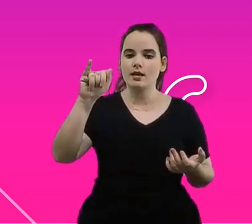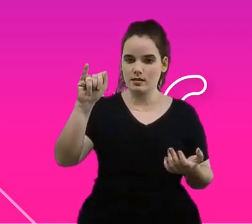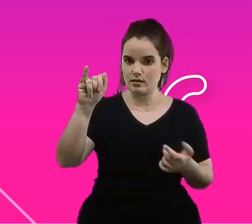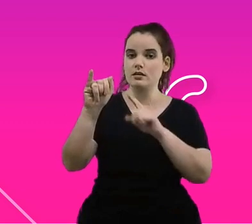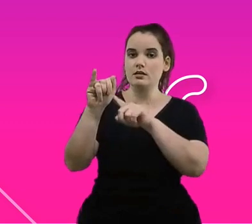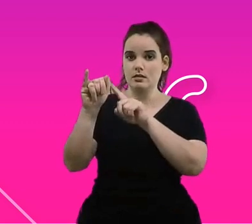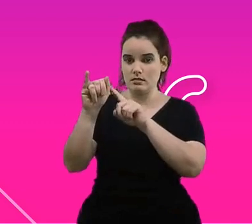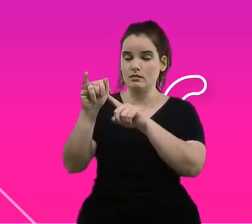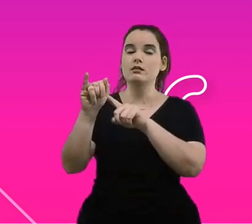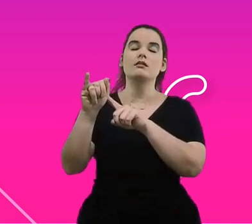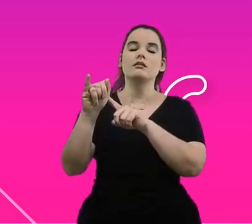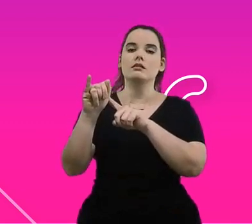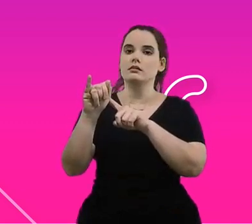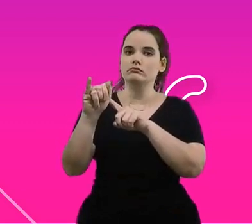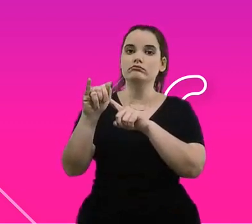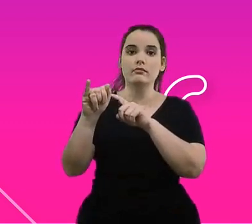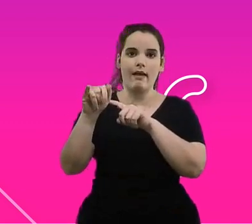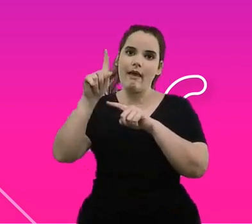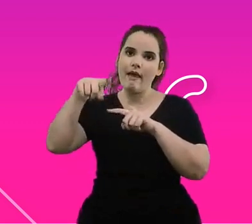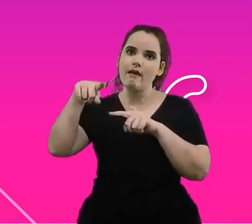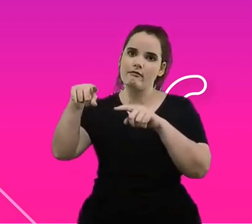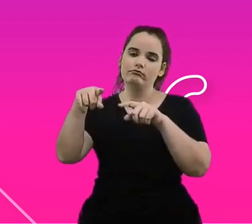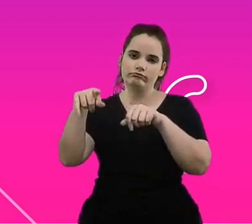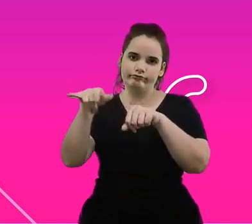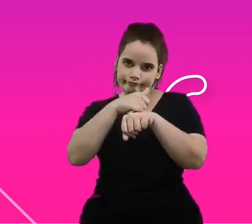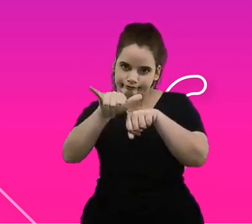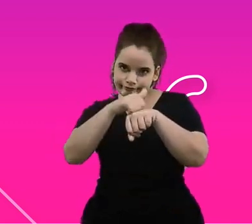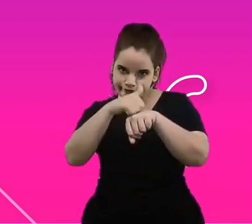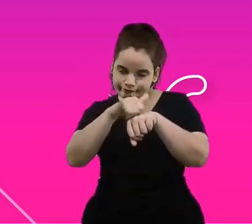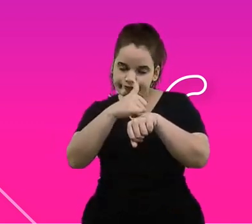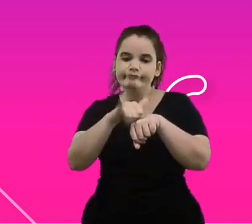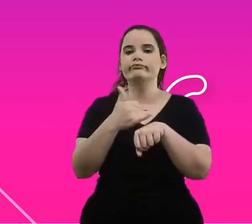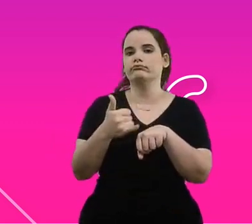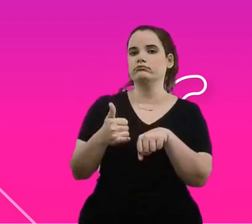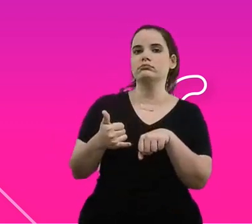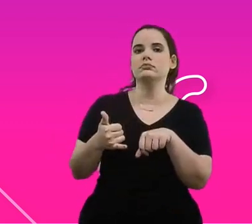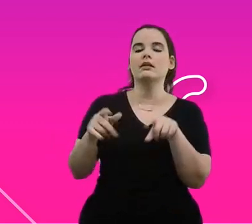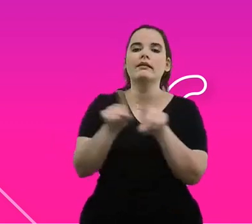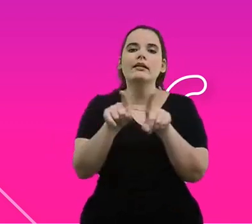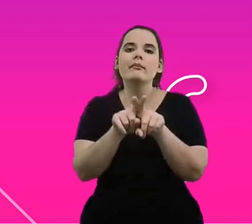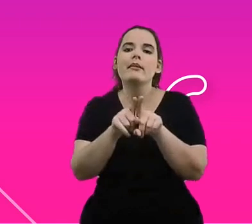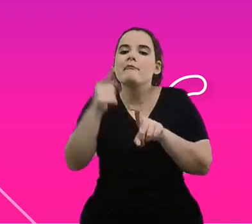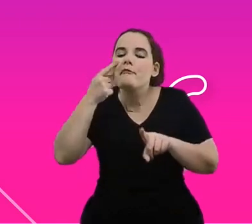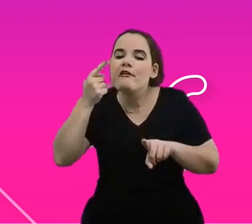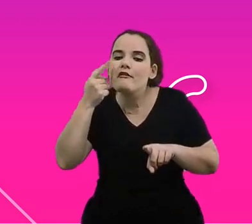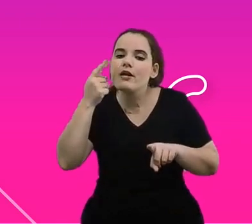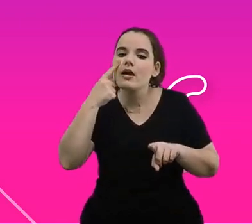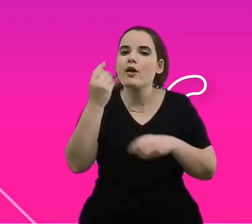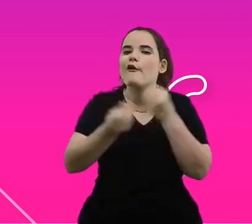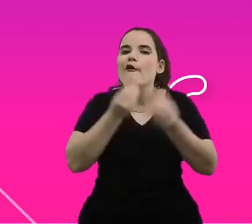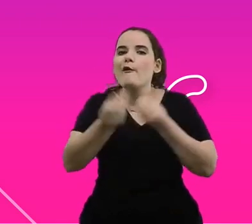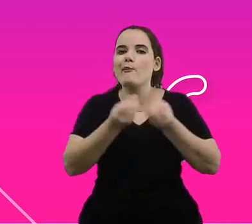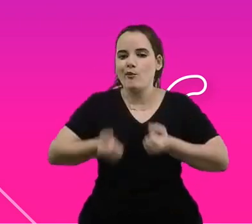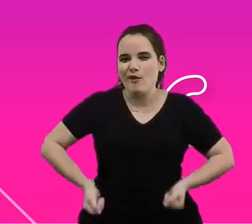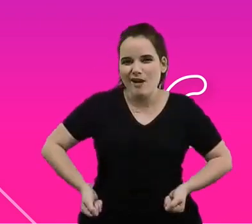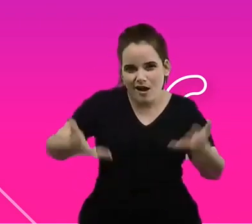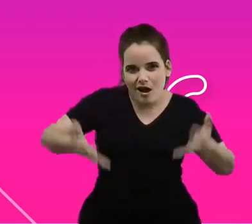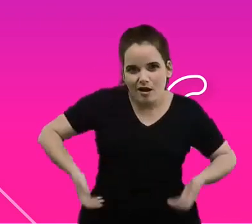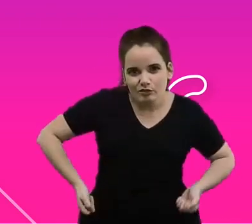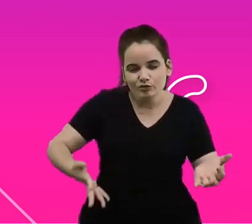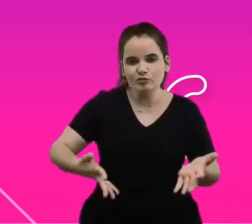que esse é o nosso ponto forte, para daí ter uma qualidade dos gastos e uma escolha de gestão mais acertada.